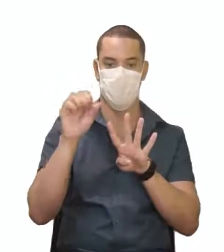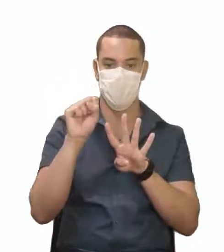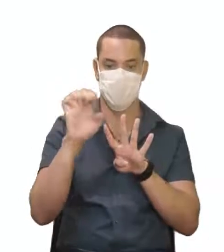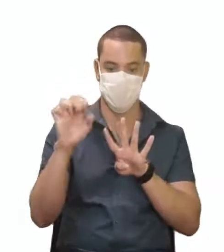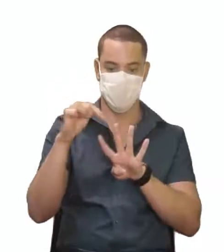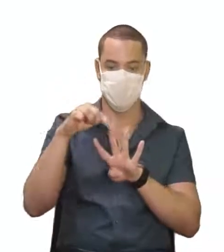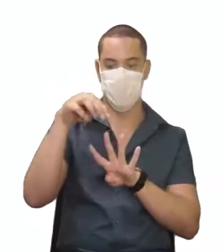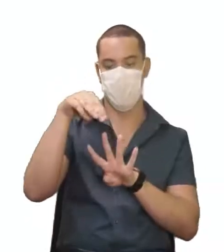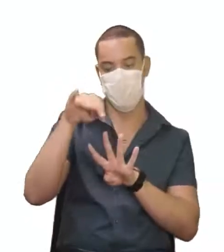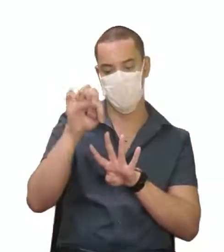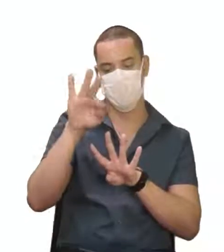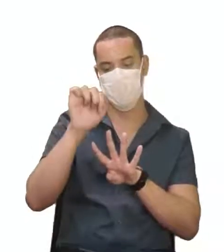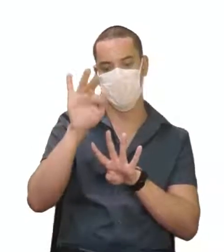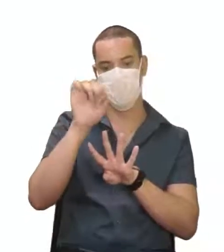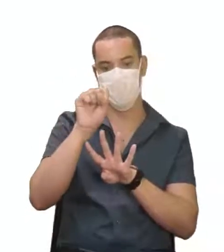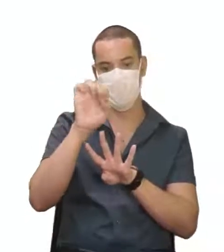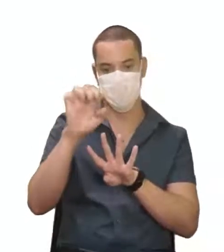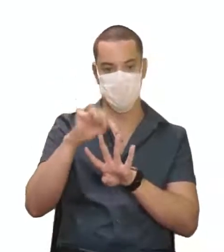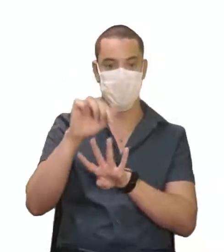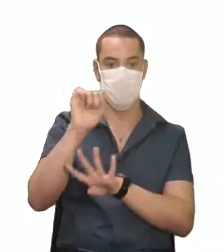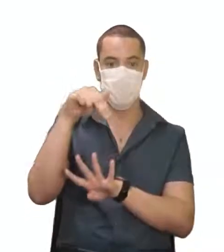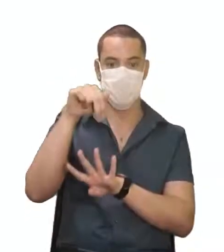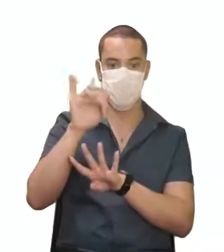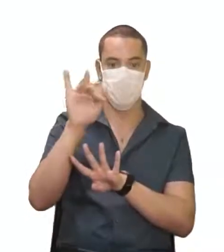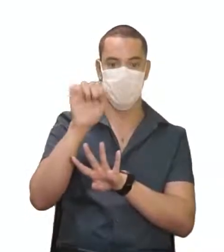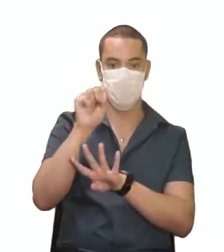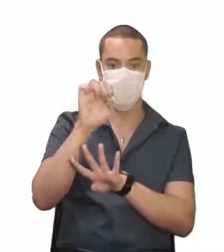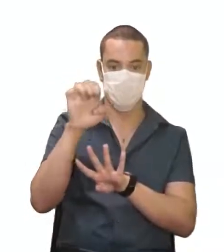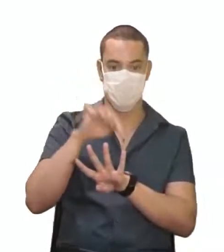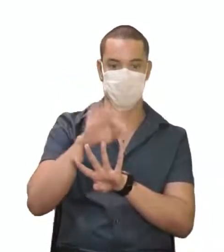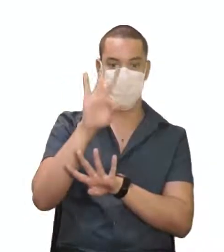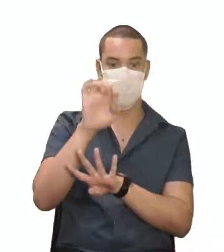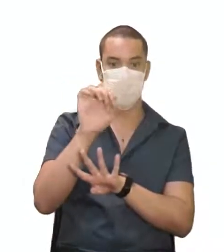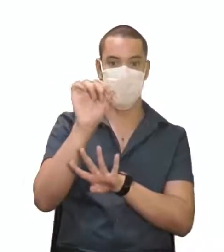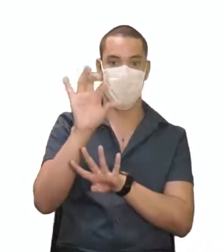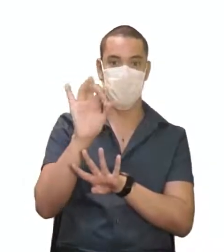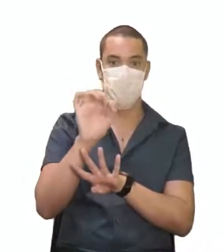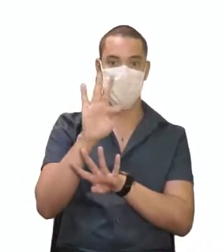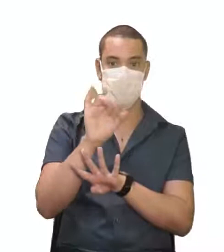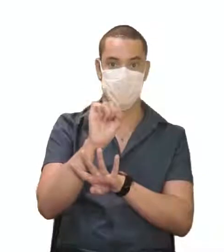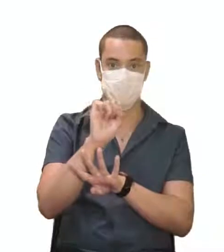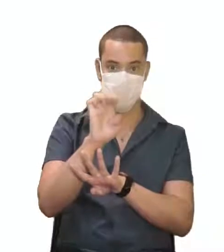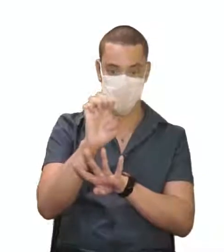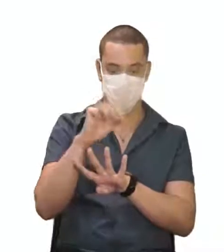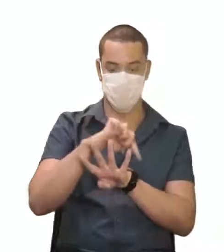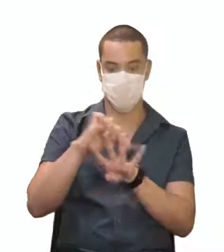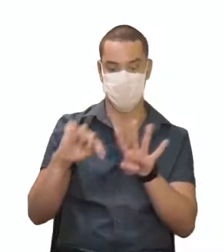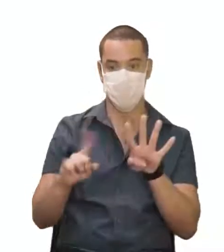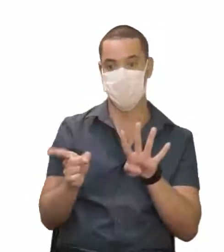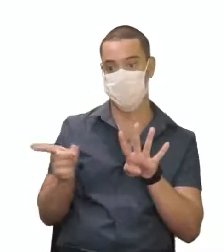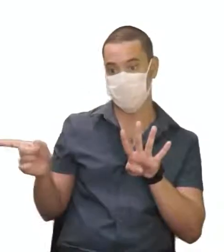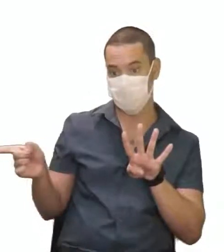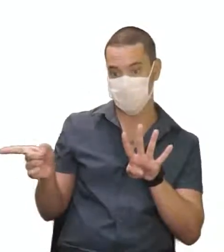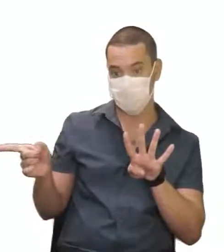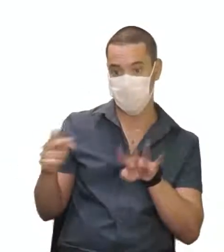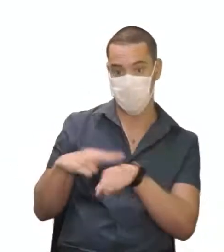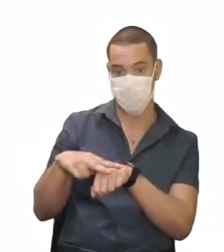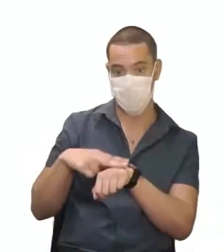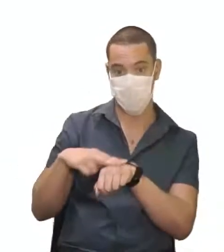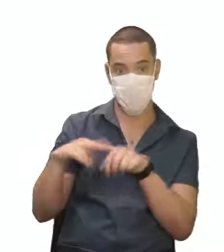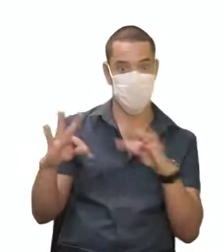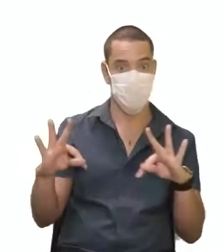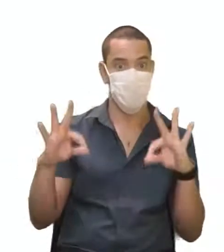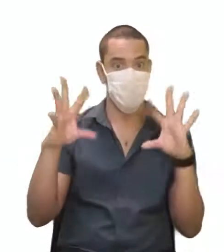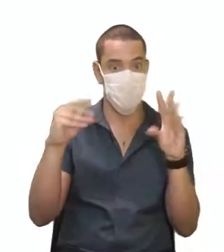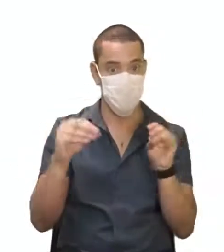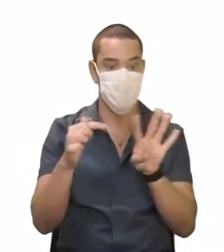a metáfase, a anáfase e a telófase. Professora, nos dois processos de divisão, tanto na meiose